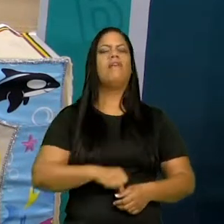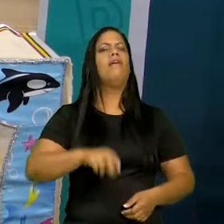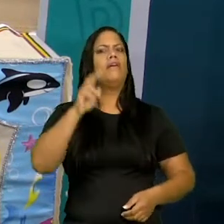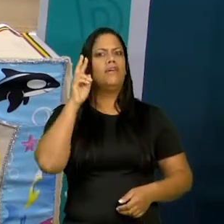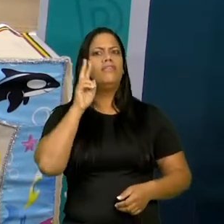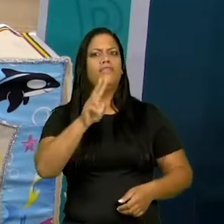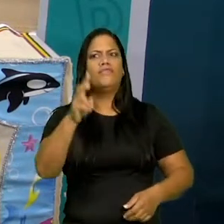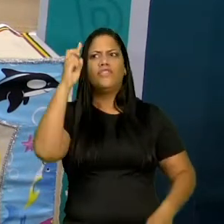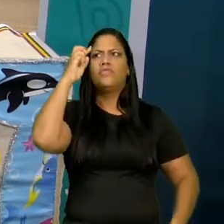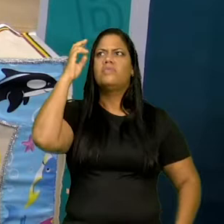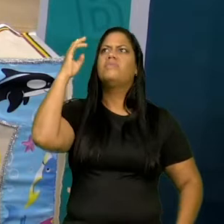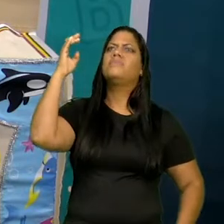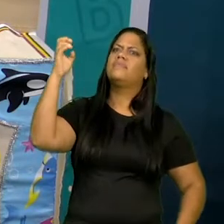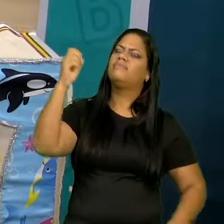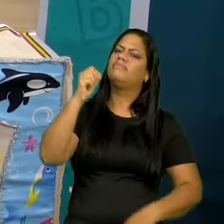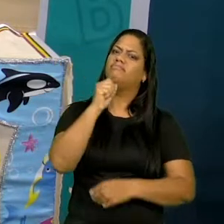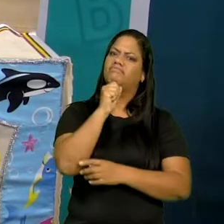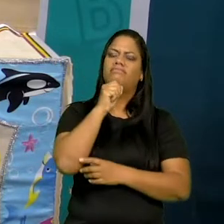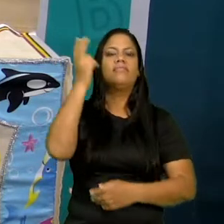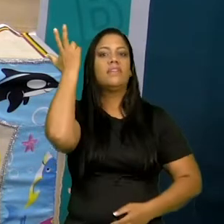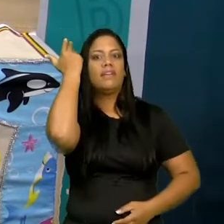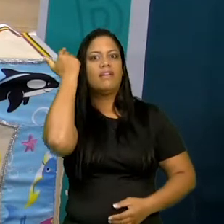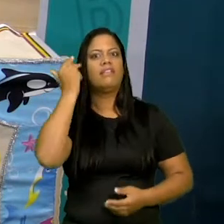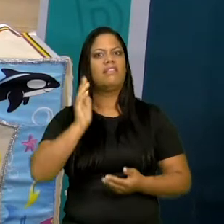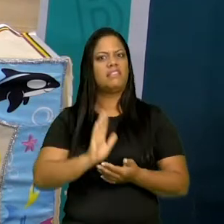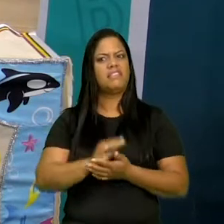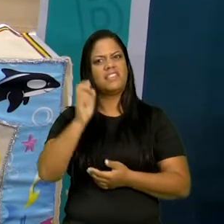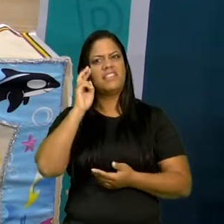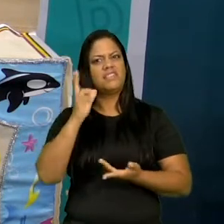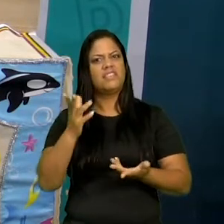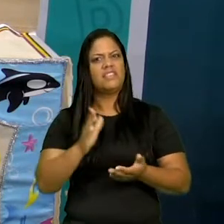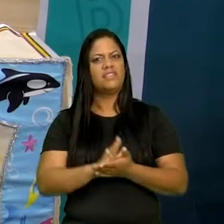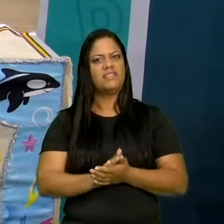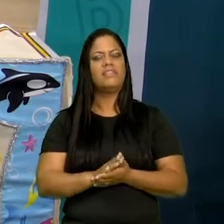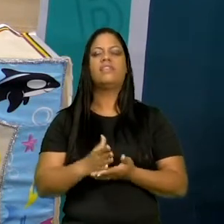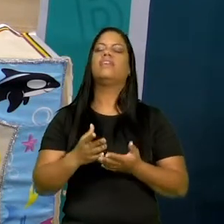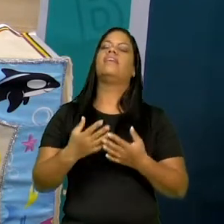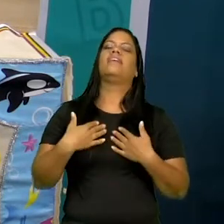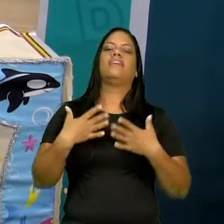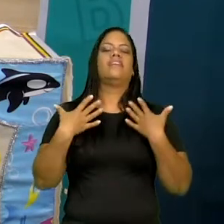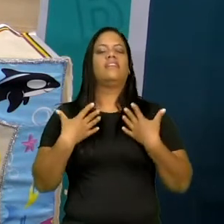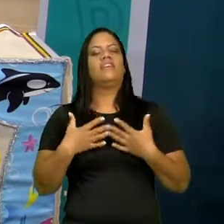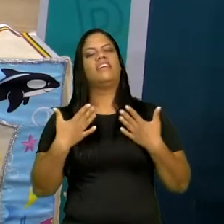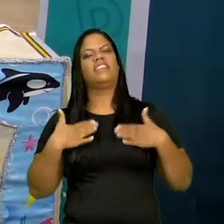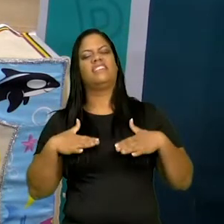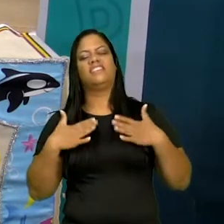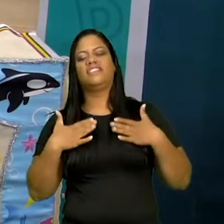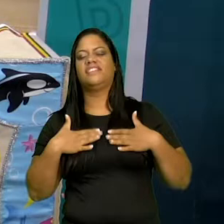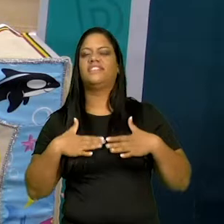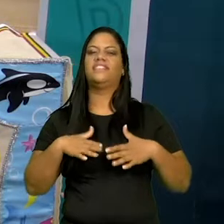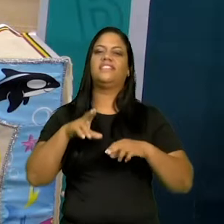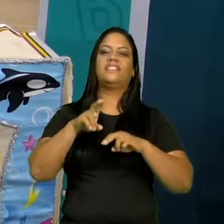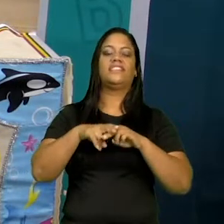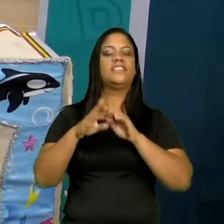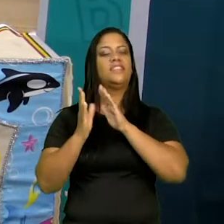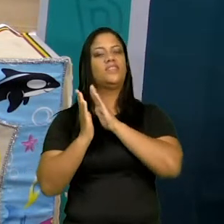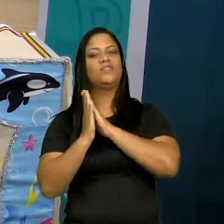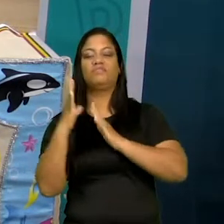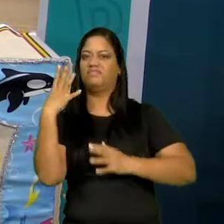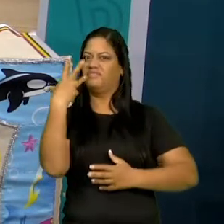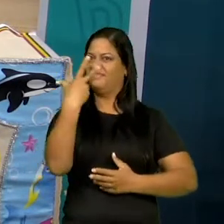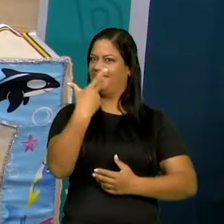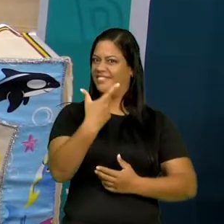lebre, criança. Tá vendo, leiturinha? É, né? Descansar, beleza. Isso, ela foi descansar, beleza.